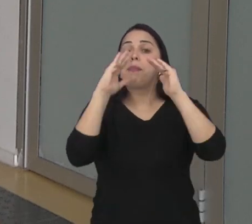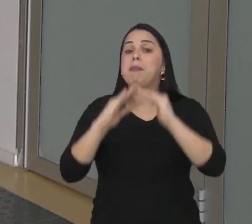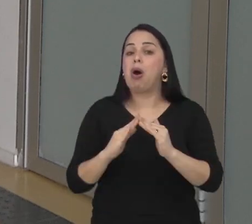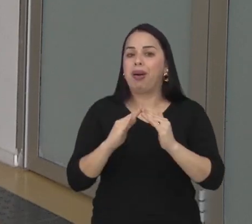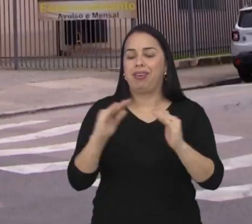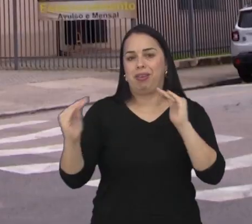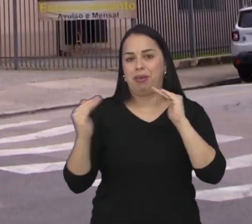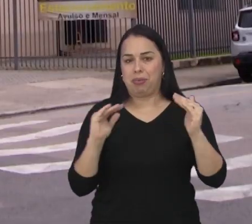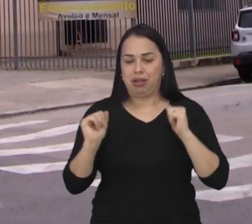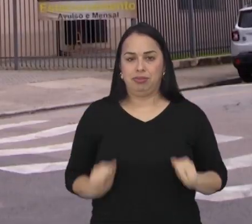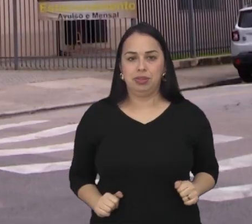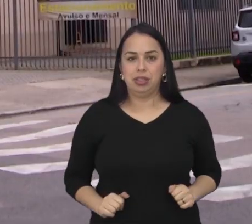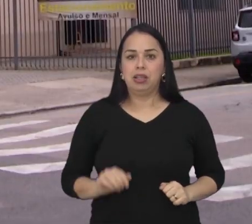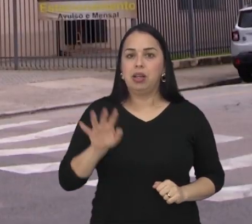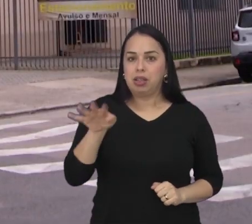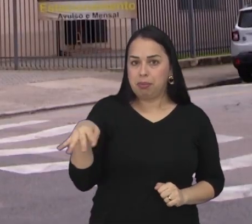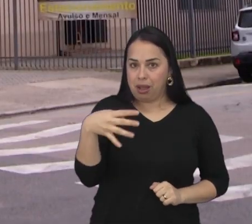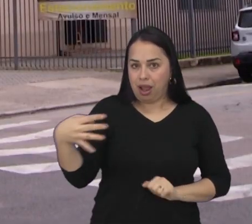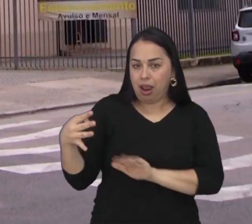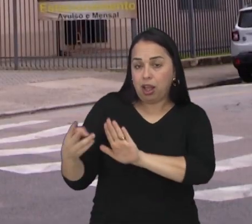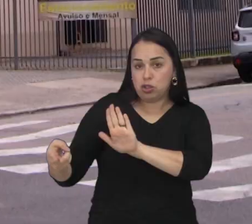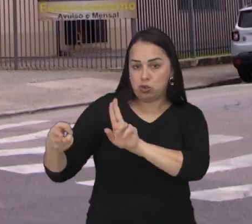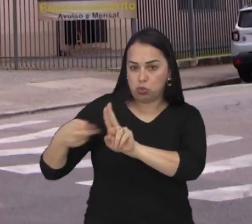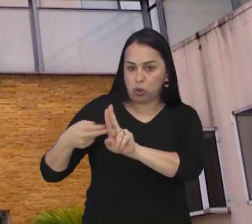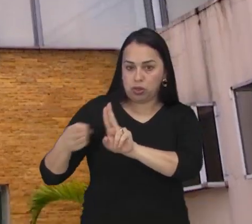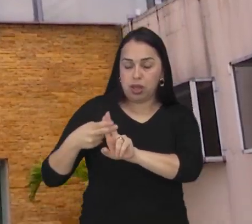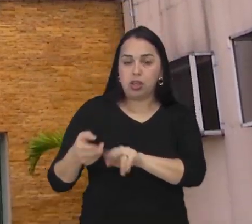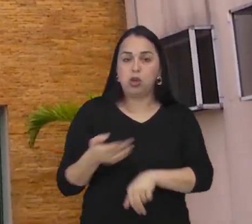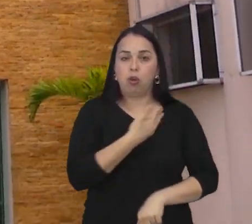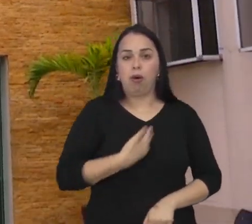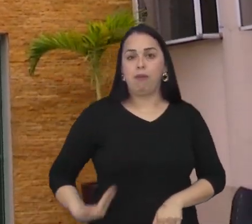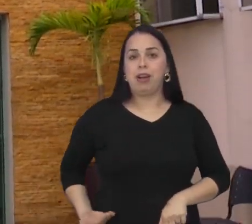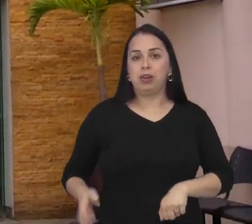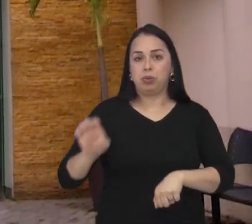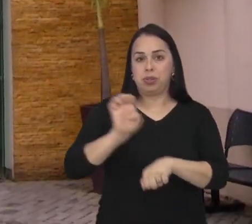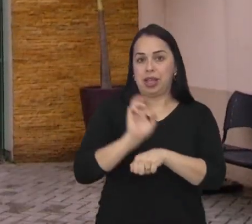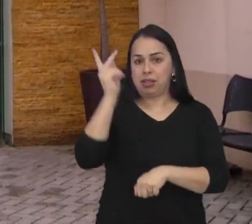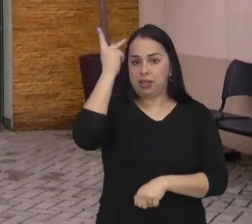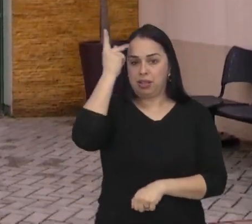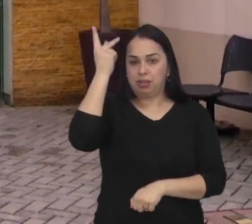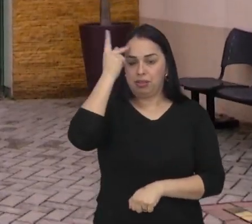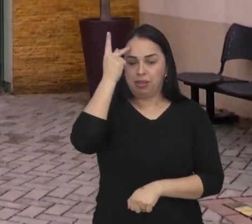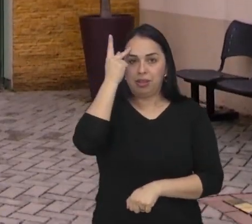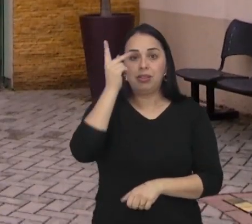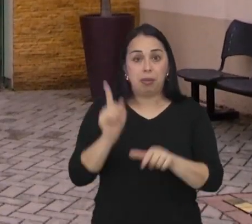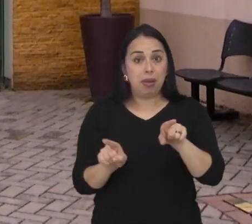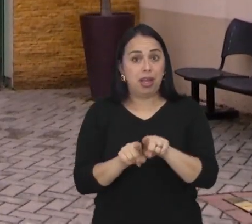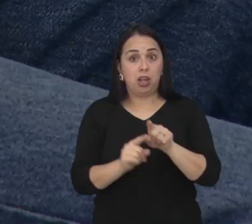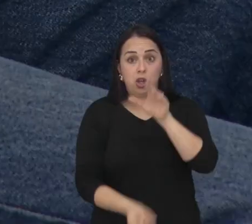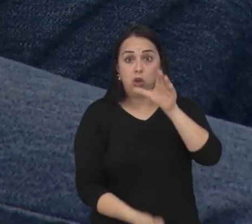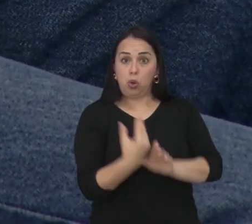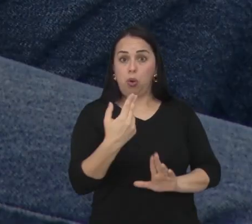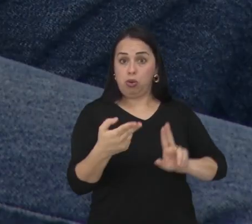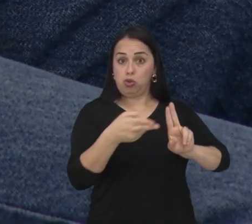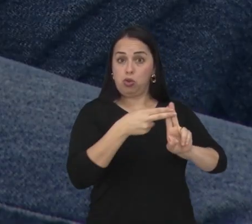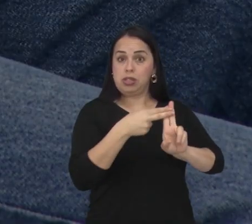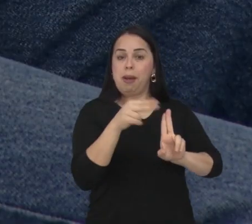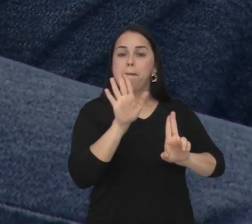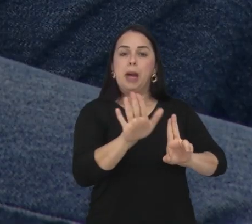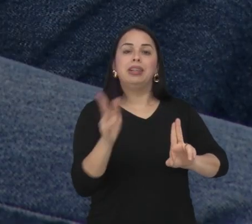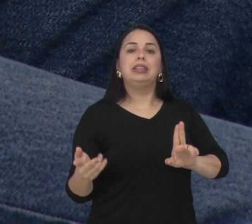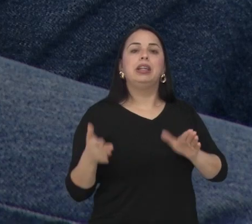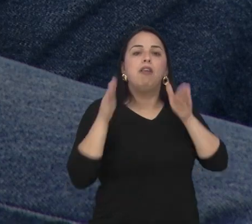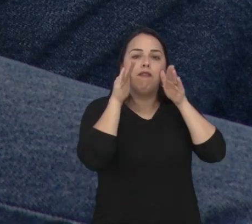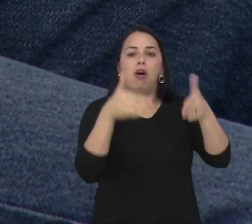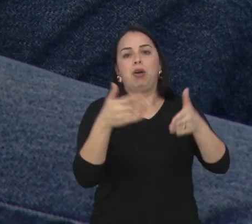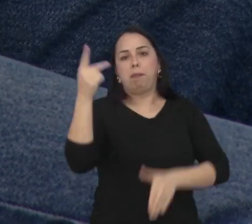município além da tabela SUS em São Paulo o governo do estado criou a chamada tabela SUS Paulista A ideia